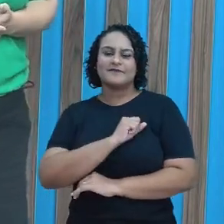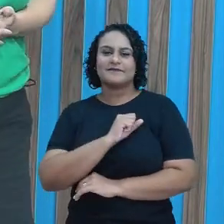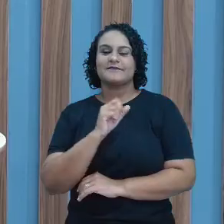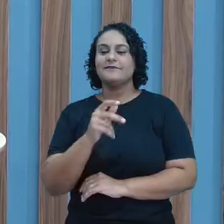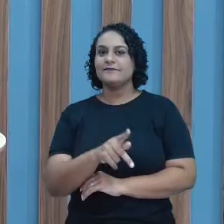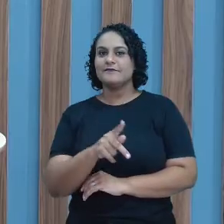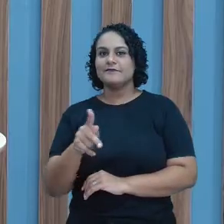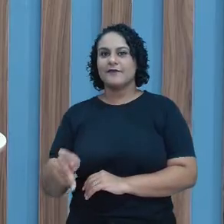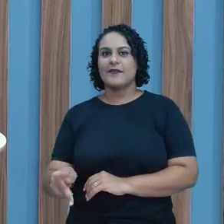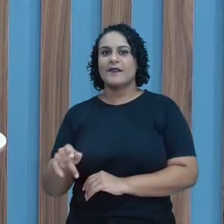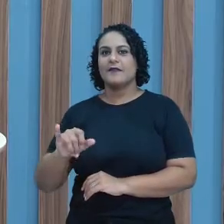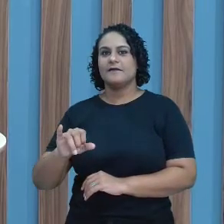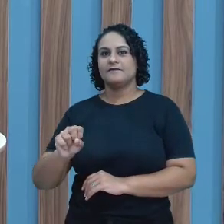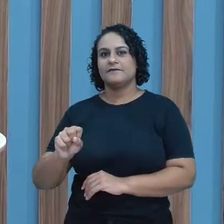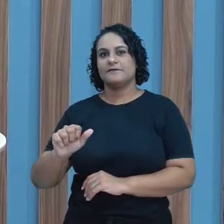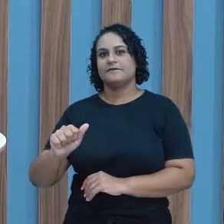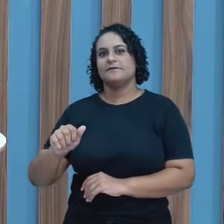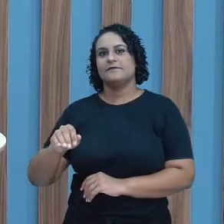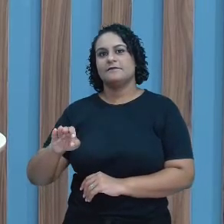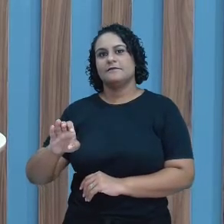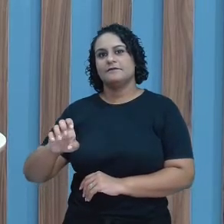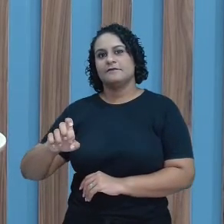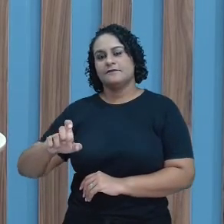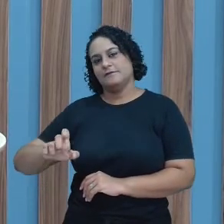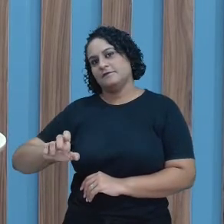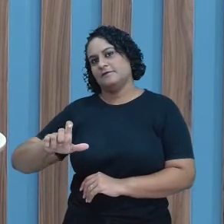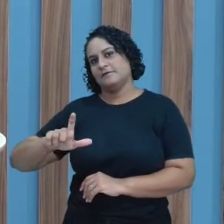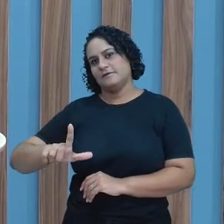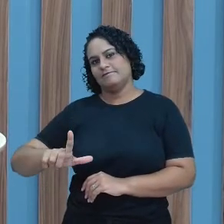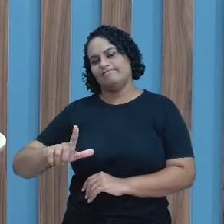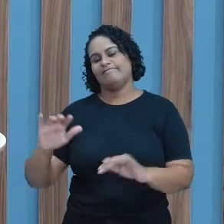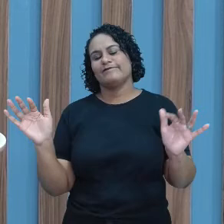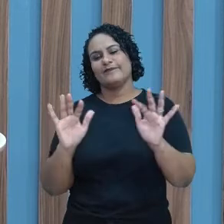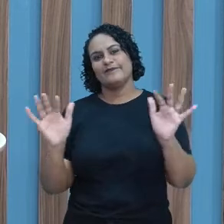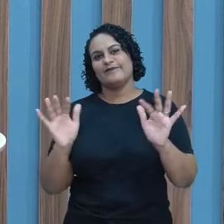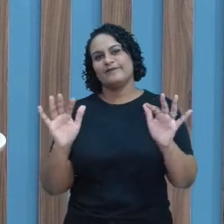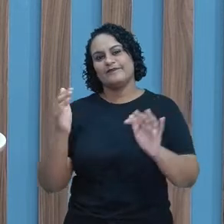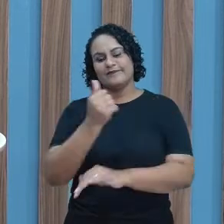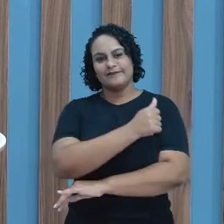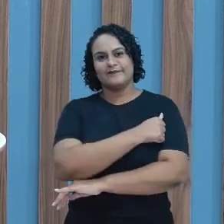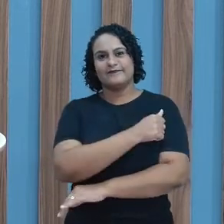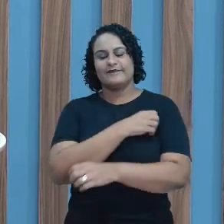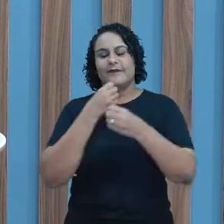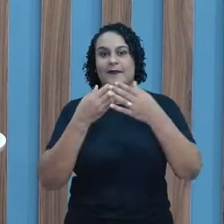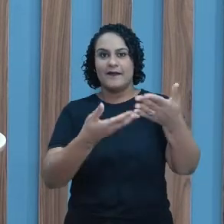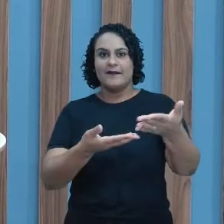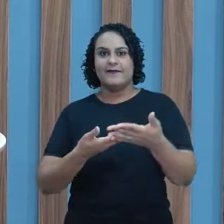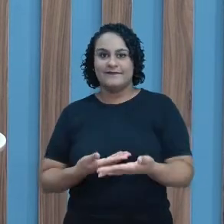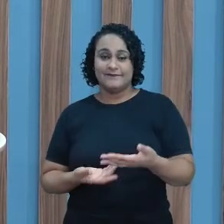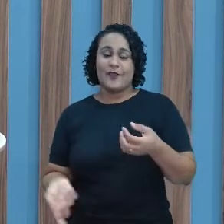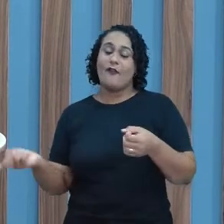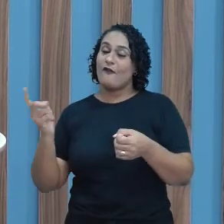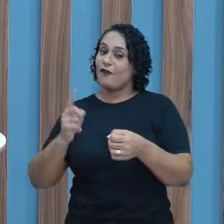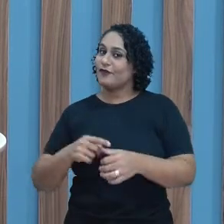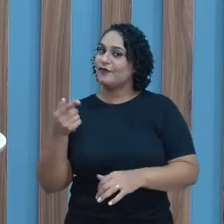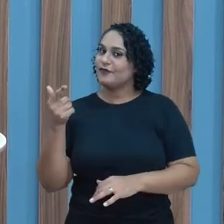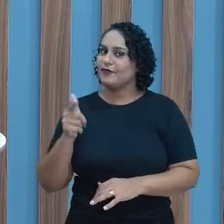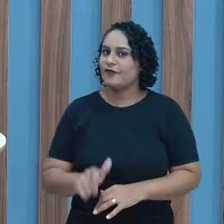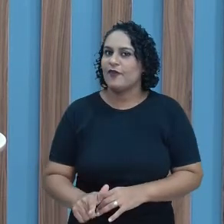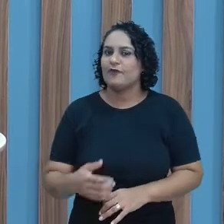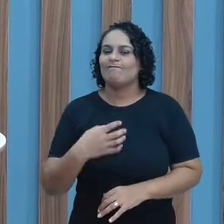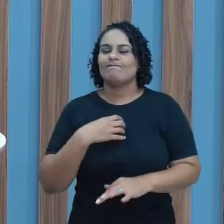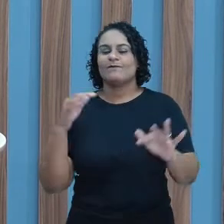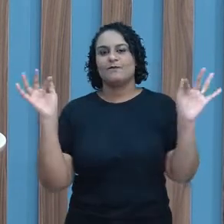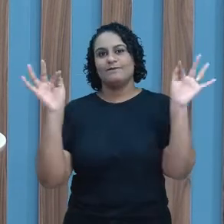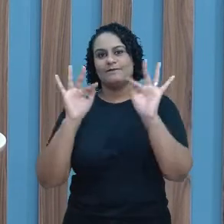Borges. Tudo bem, professora? Tudo bem. Olá, alunos. Sejam todos bem-vindos a esse recomeço. Estamos muito